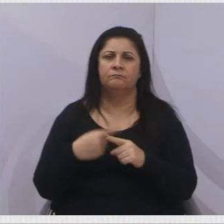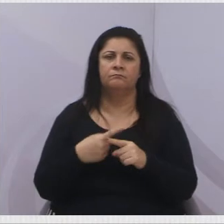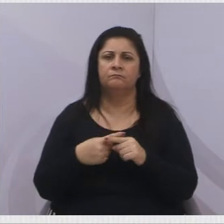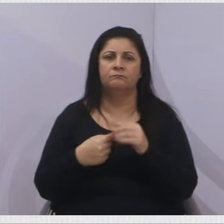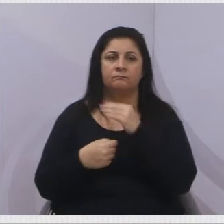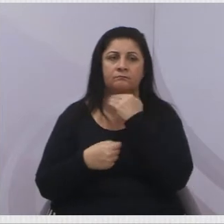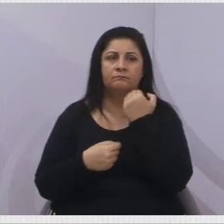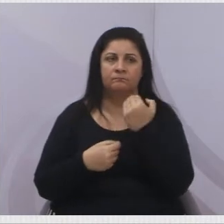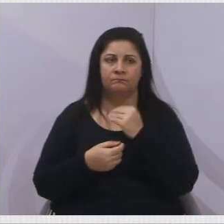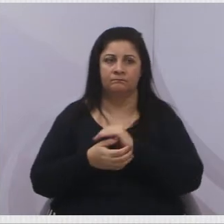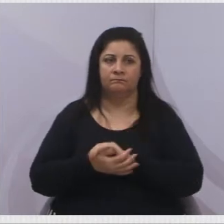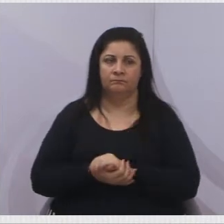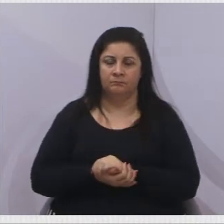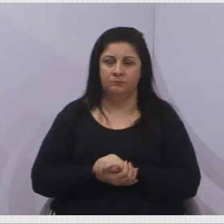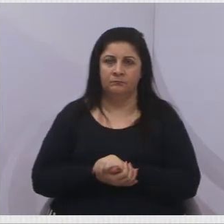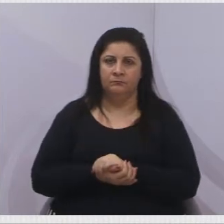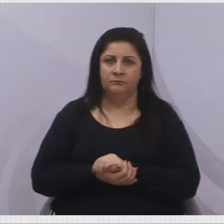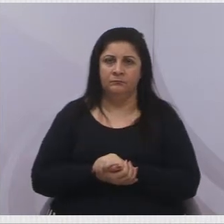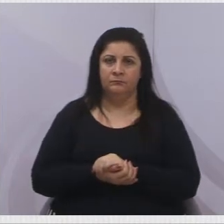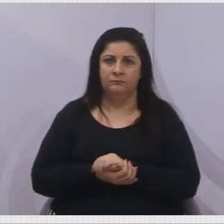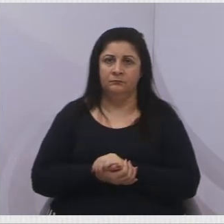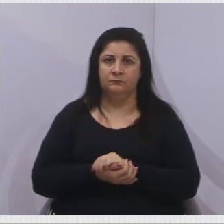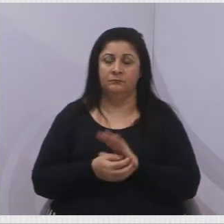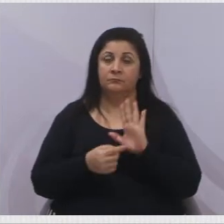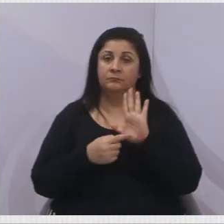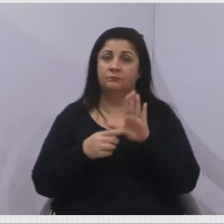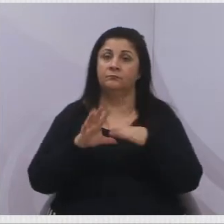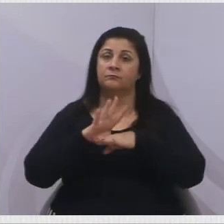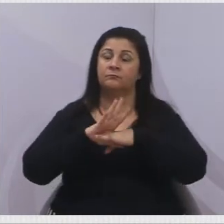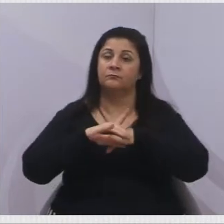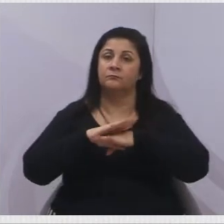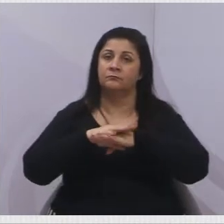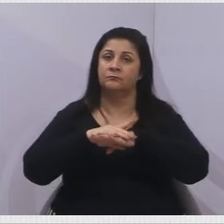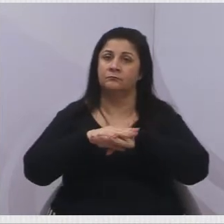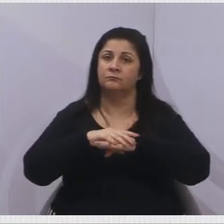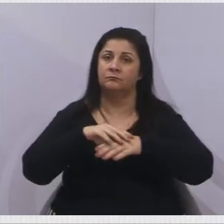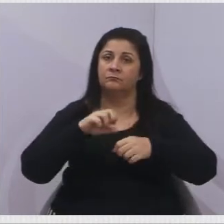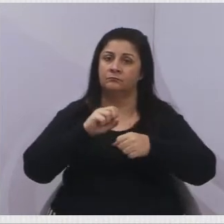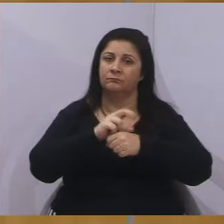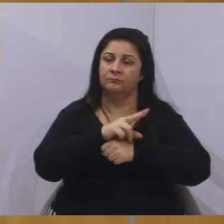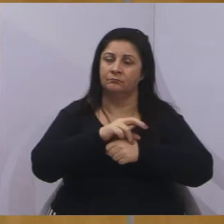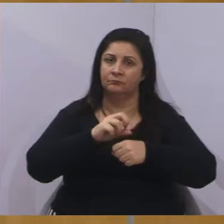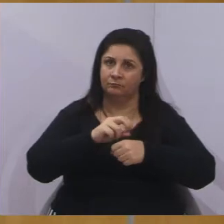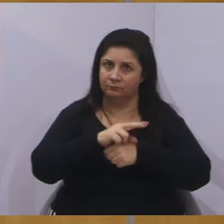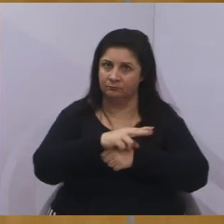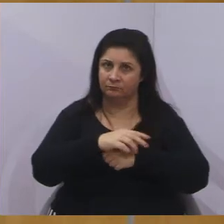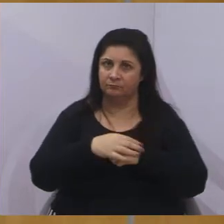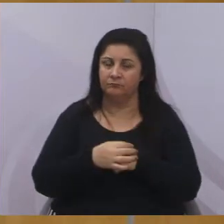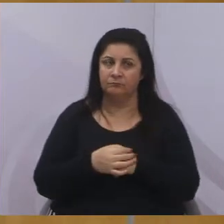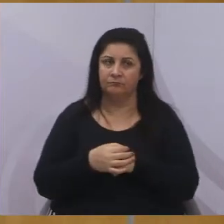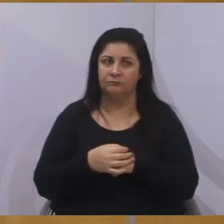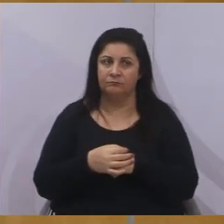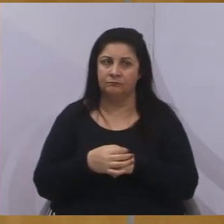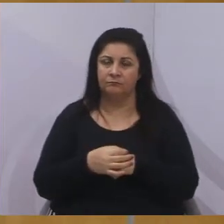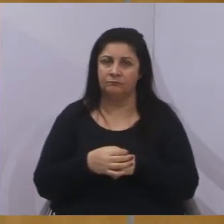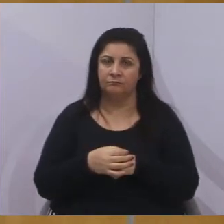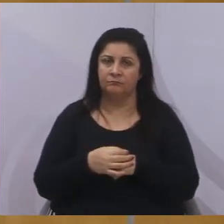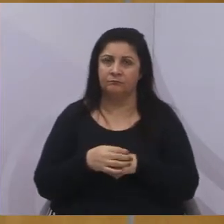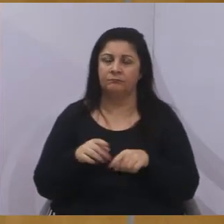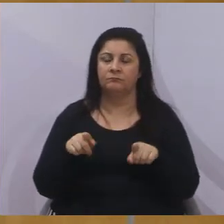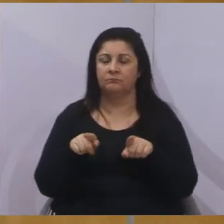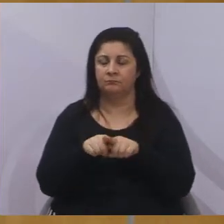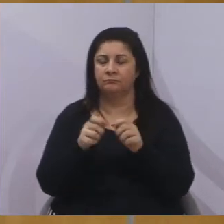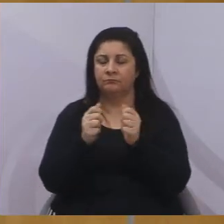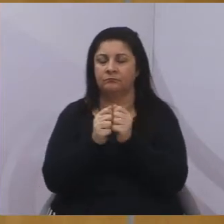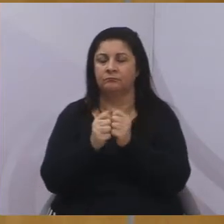óbitos. Eu gostaria de dar destaque para as doenças infecciosas e parasitárias, onde estão incluídos os óbitos de